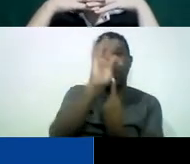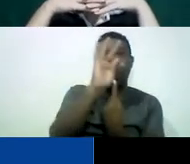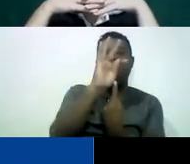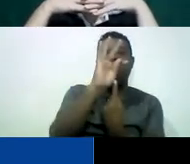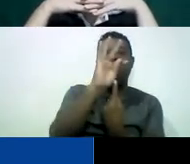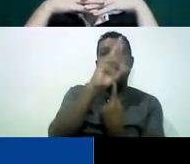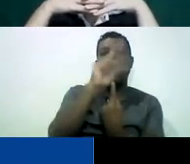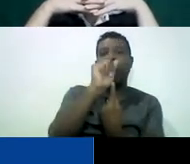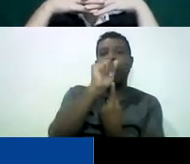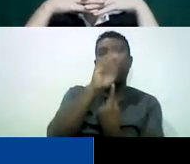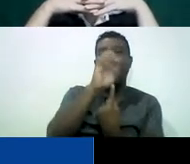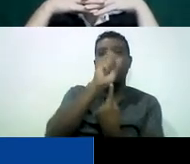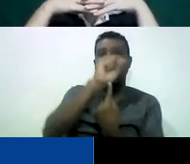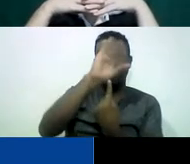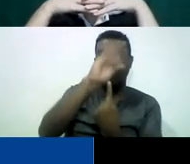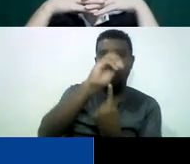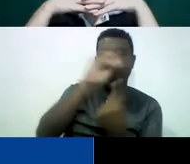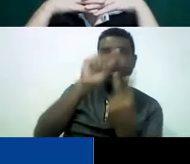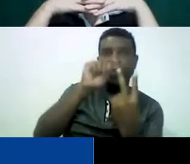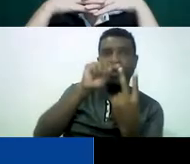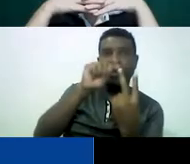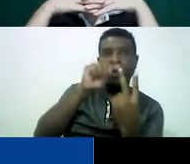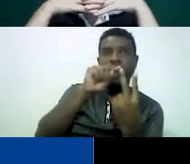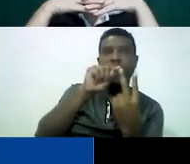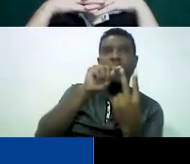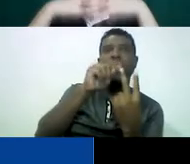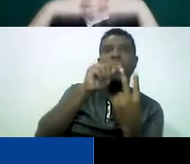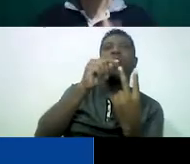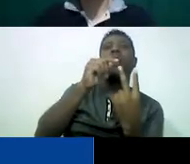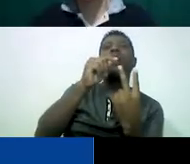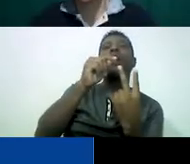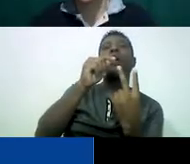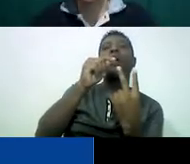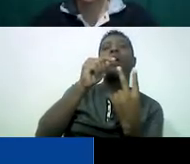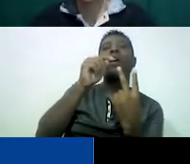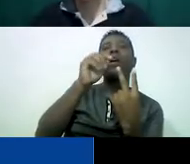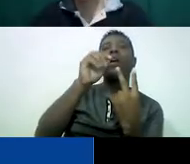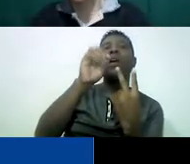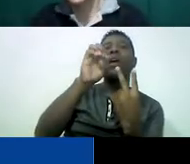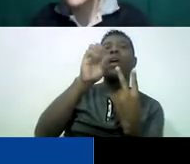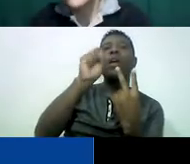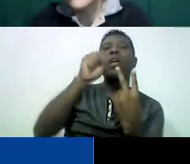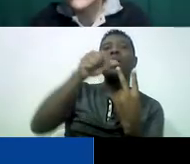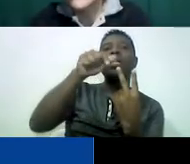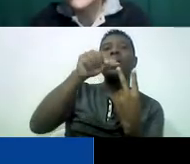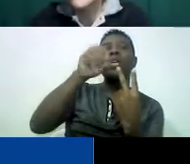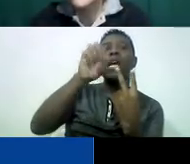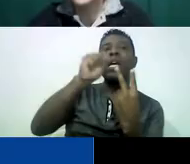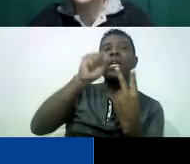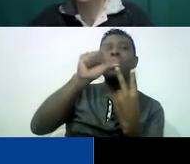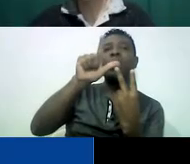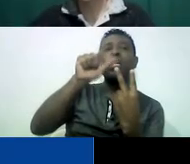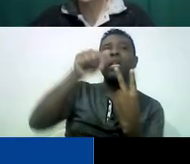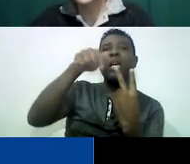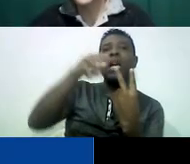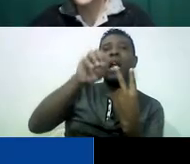Espinhal e semiespinhal da cabeça. São músculos que têm, então, uma inserção sobre as vértebras, no caso